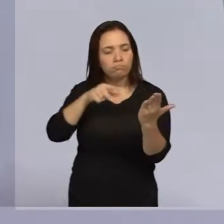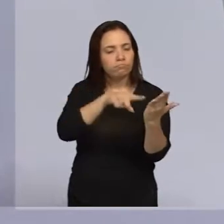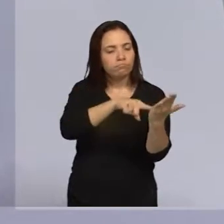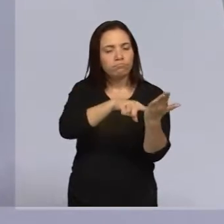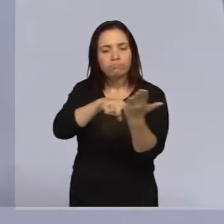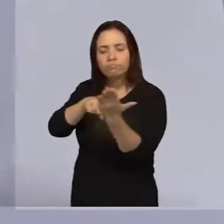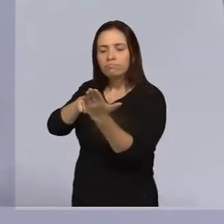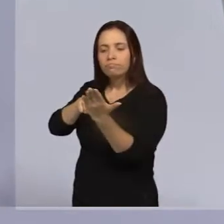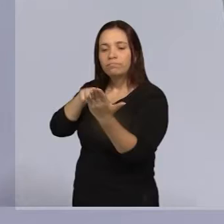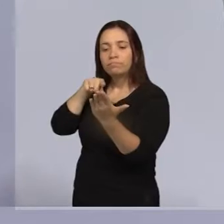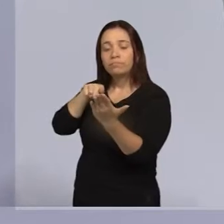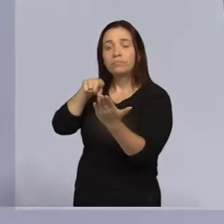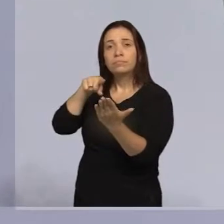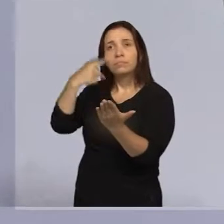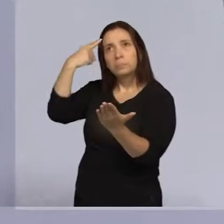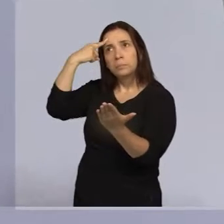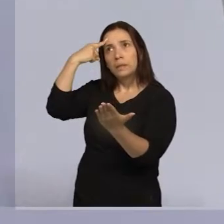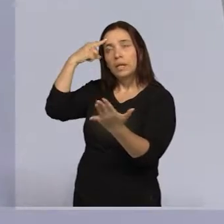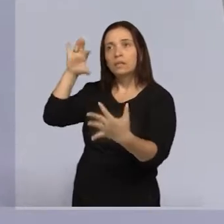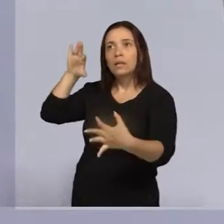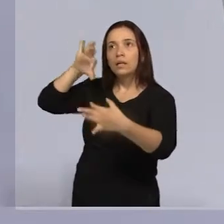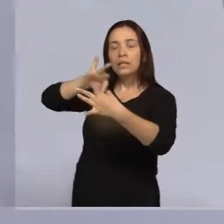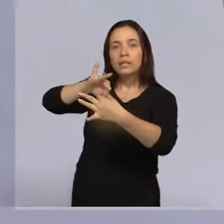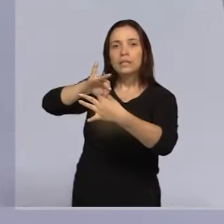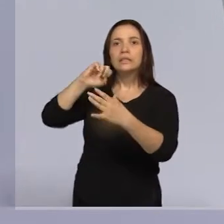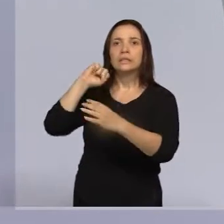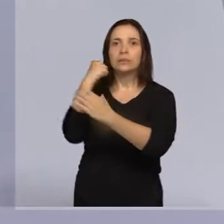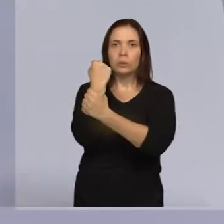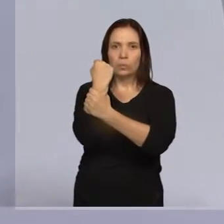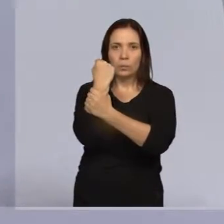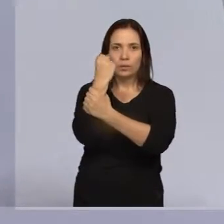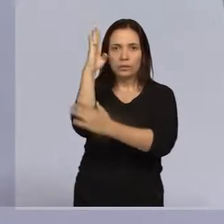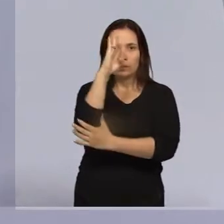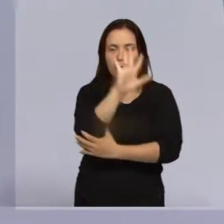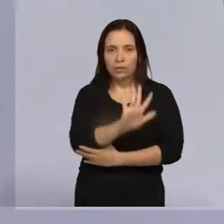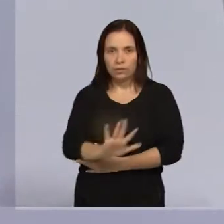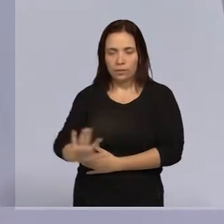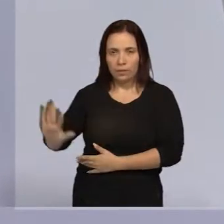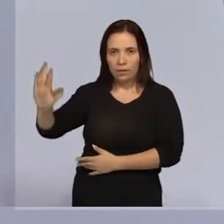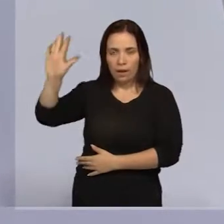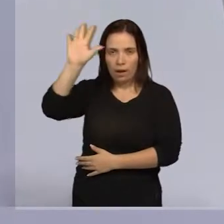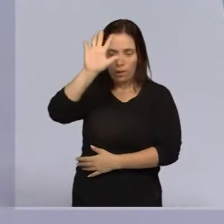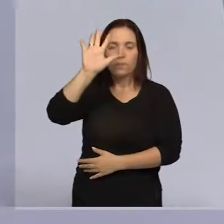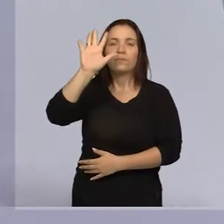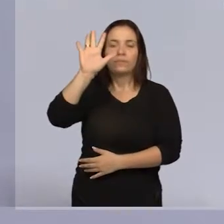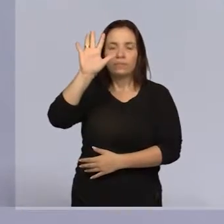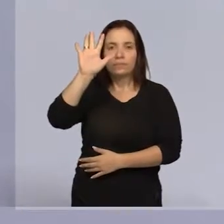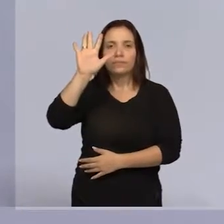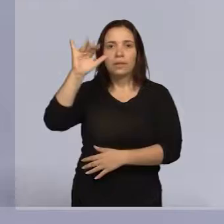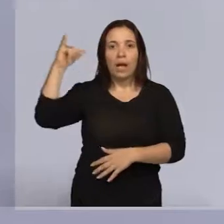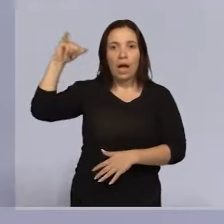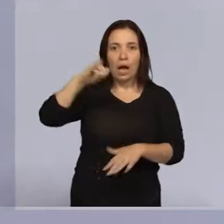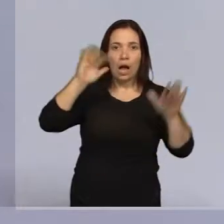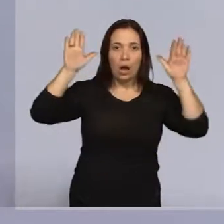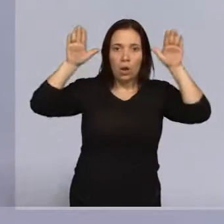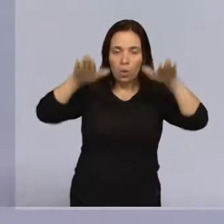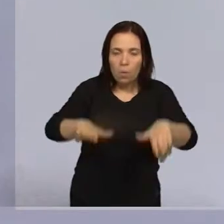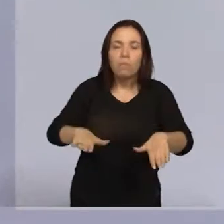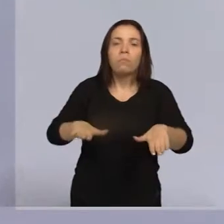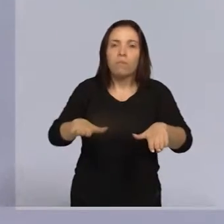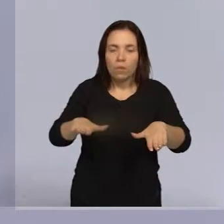que, como se trata de aeroporto, se trata de segurança nacional. Portanto, segurança nacional, aquilo tem que ser, portanto, chancelado